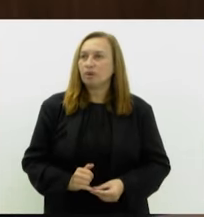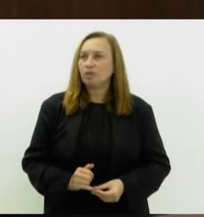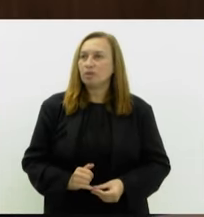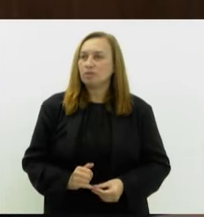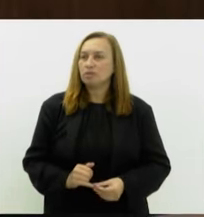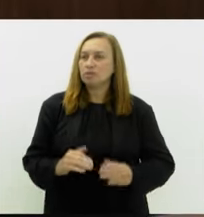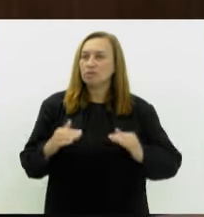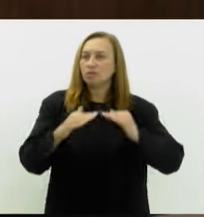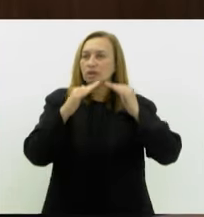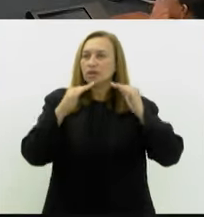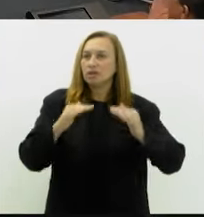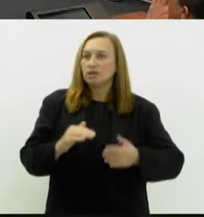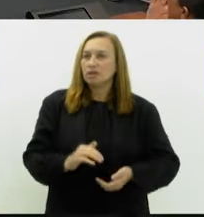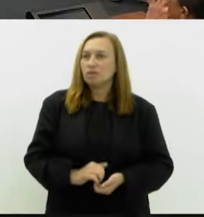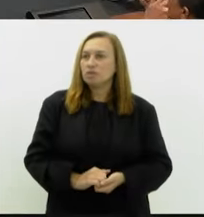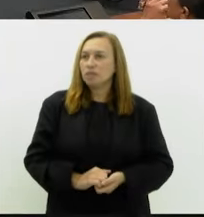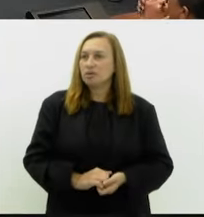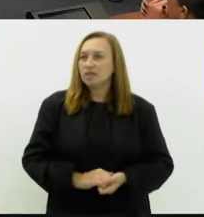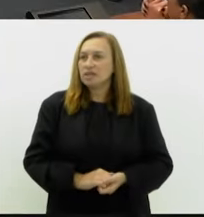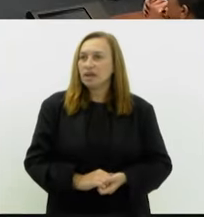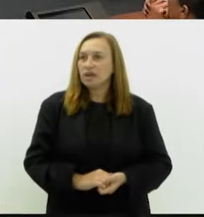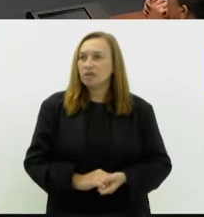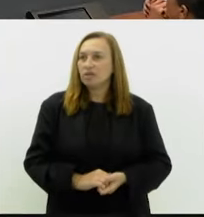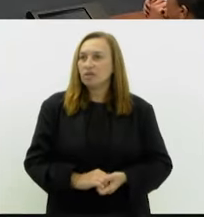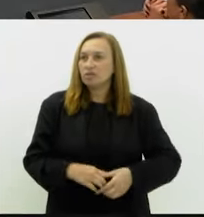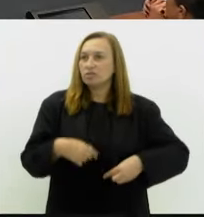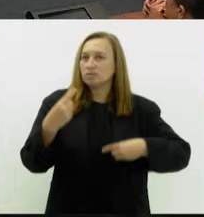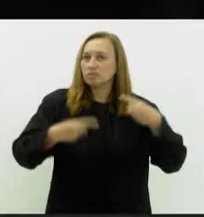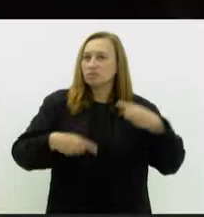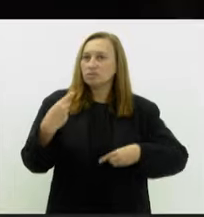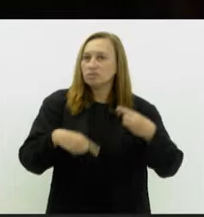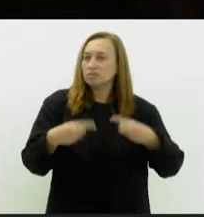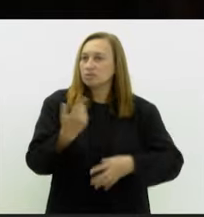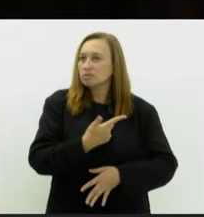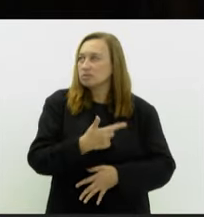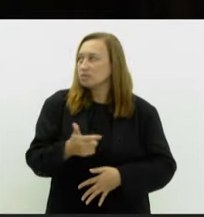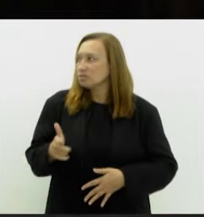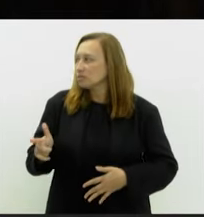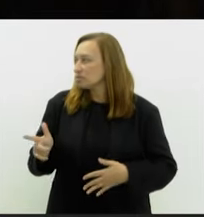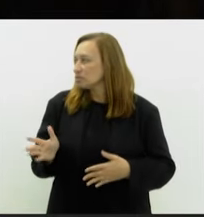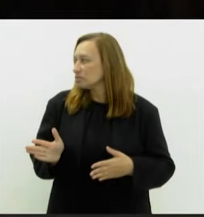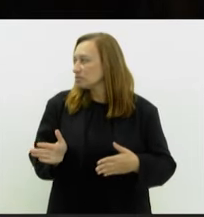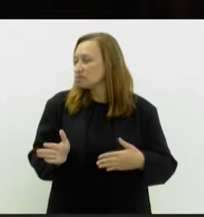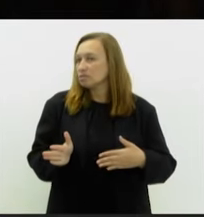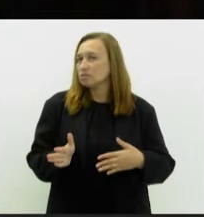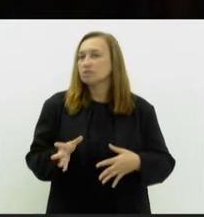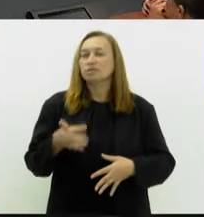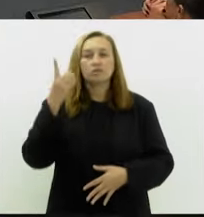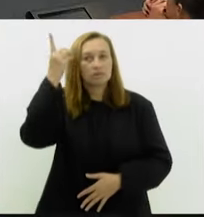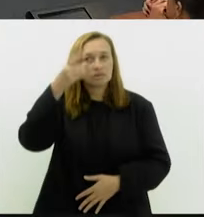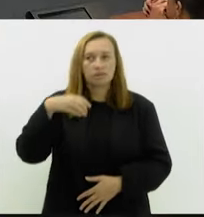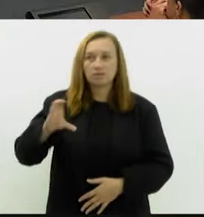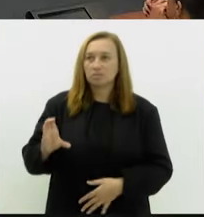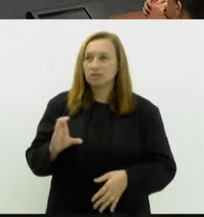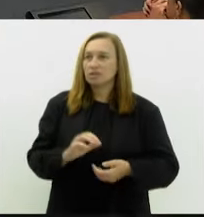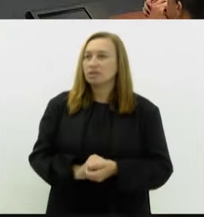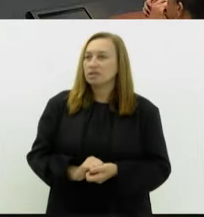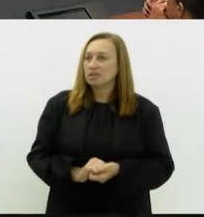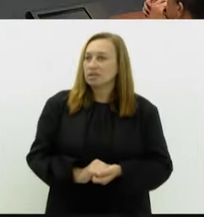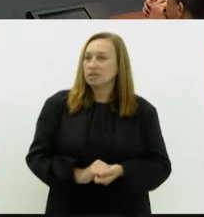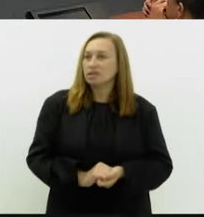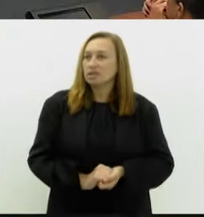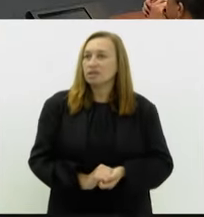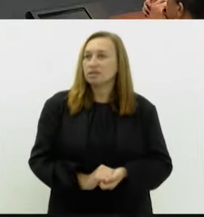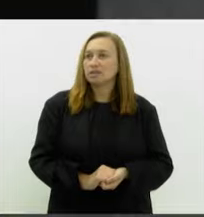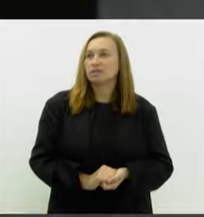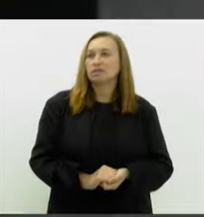Favorável, presidente. Com os pareceres emitidos em discussão, não havendo quem queira para discutir, o deputado Carlos Mink. Senhora